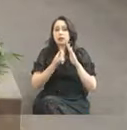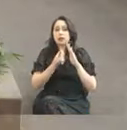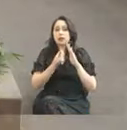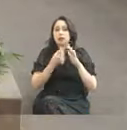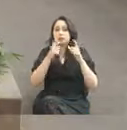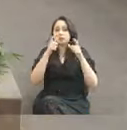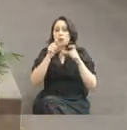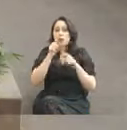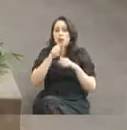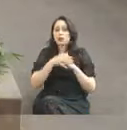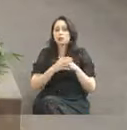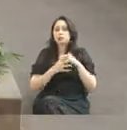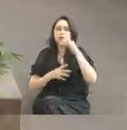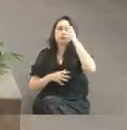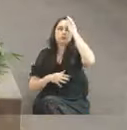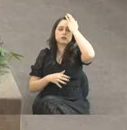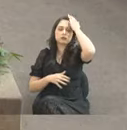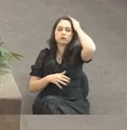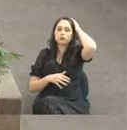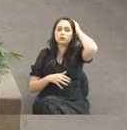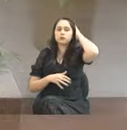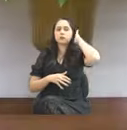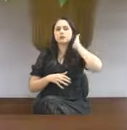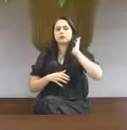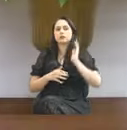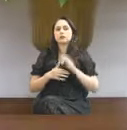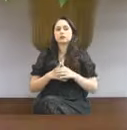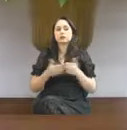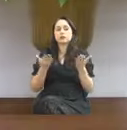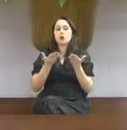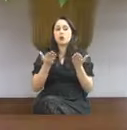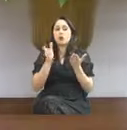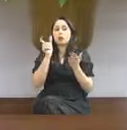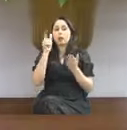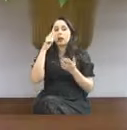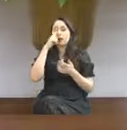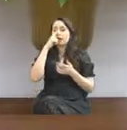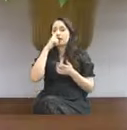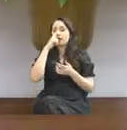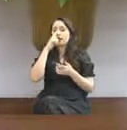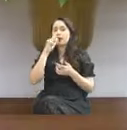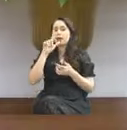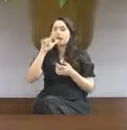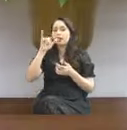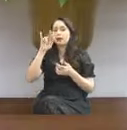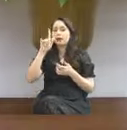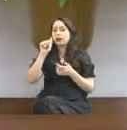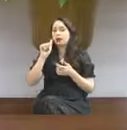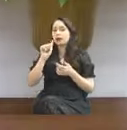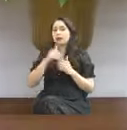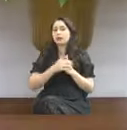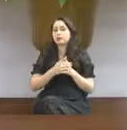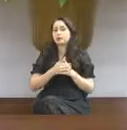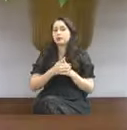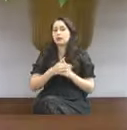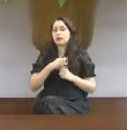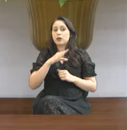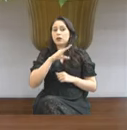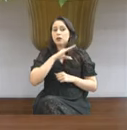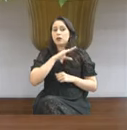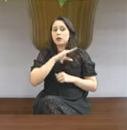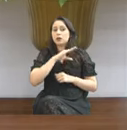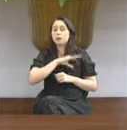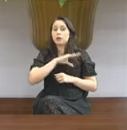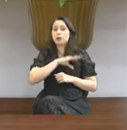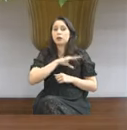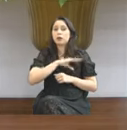Esmirna, pastores, tinha o que nós, hoje, no grego é chamado de liga. Hoje é chamado, para nós entendermos, de